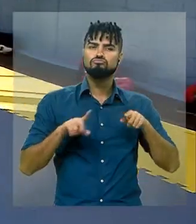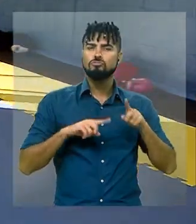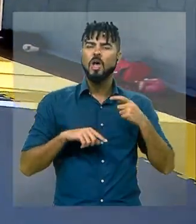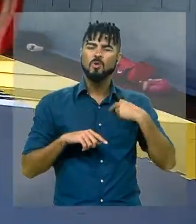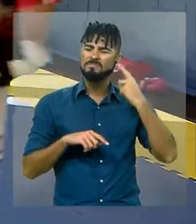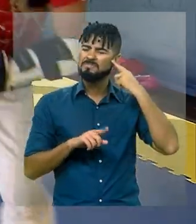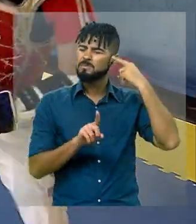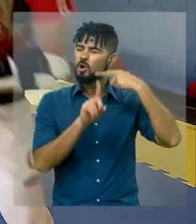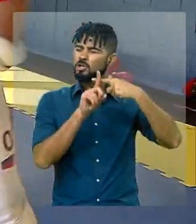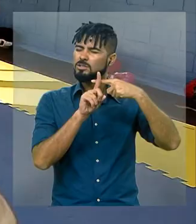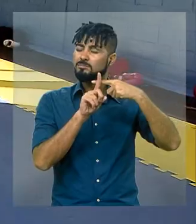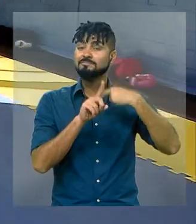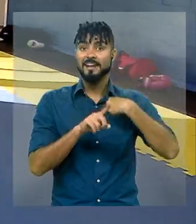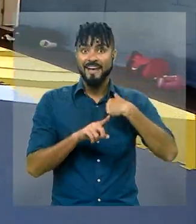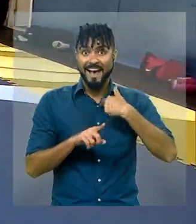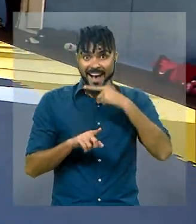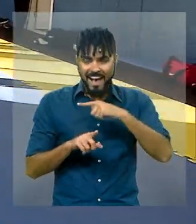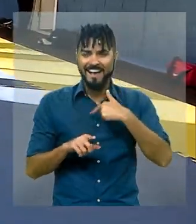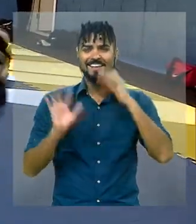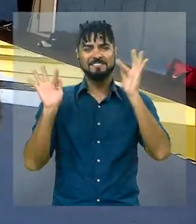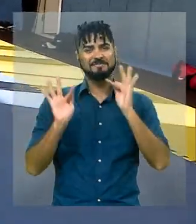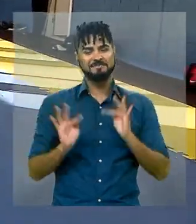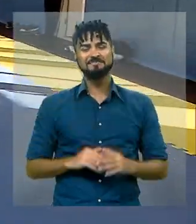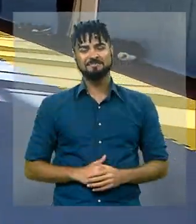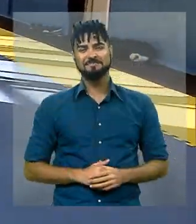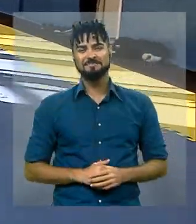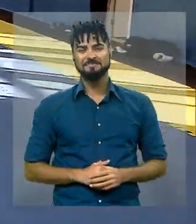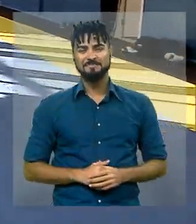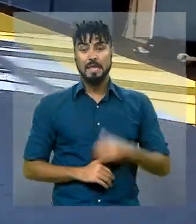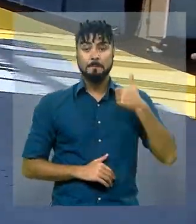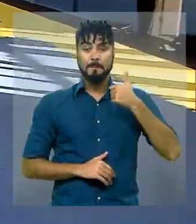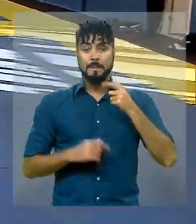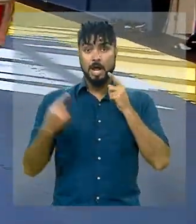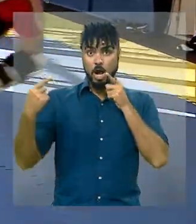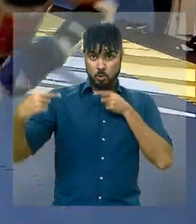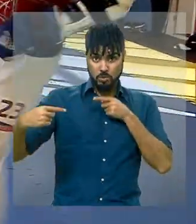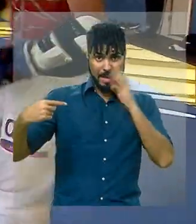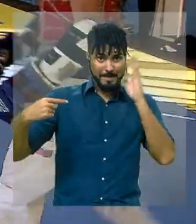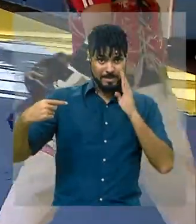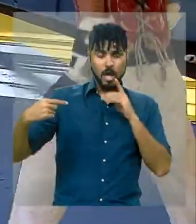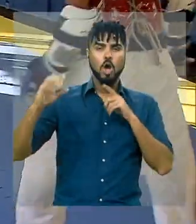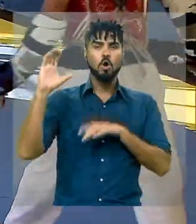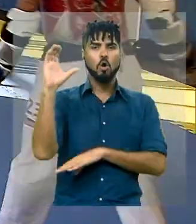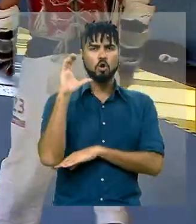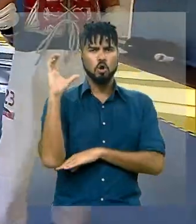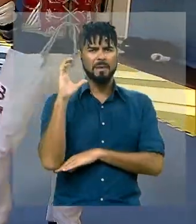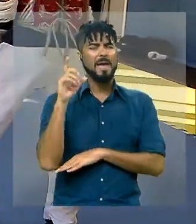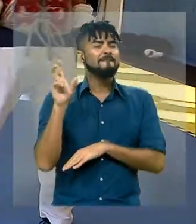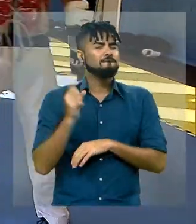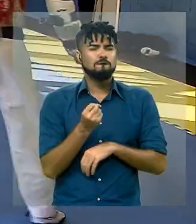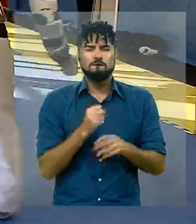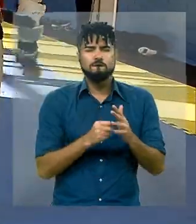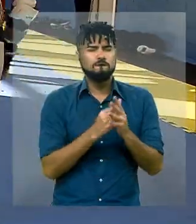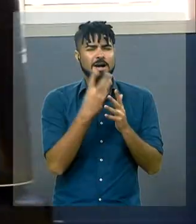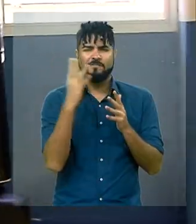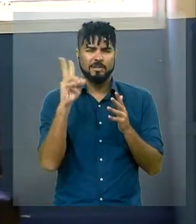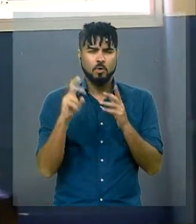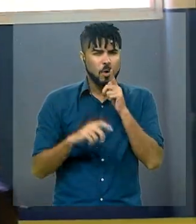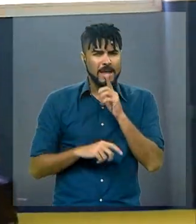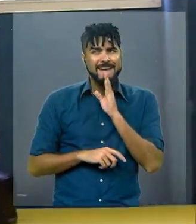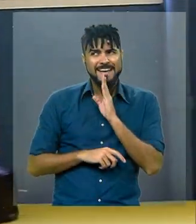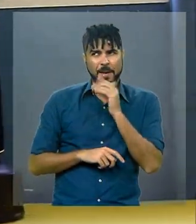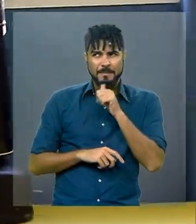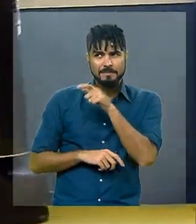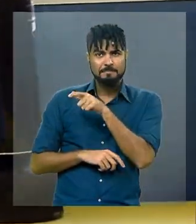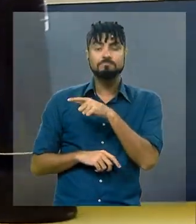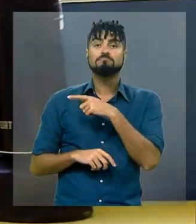E foi comigo, eu fico muito feliz. A primeira luta foi contra a Colômbia, eu já lutei várias vezes com essa colombiana, foi a 5ª vez. Na segunda